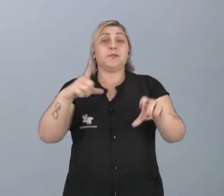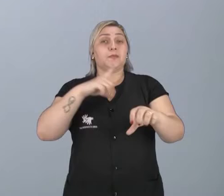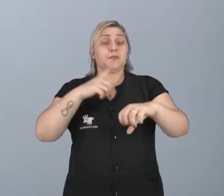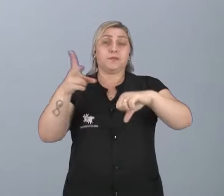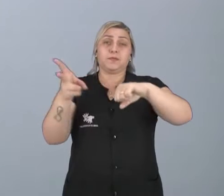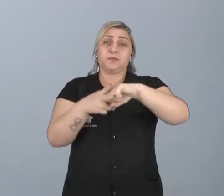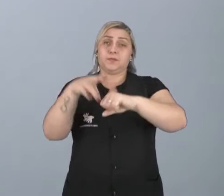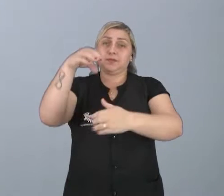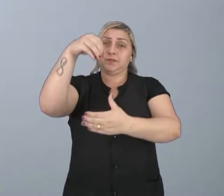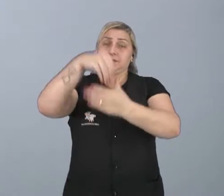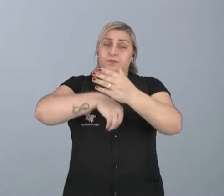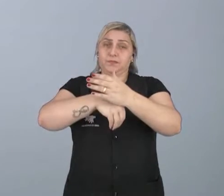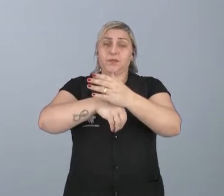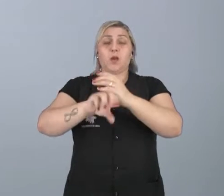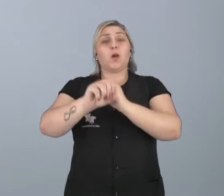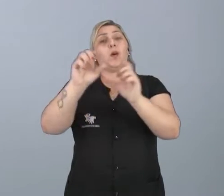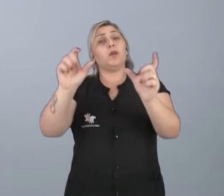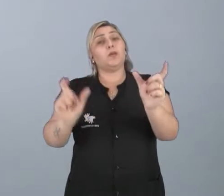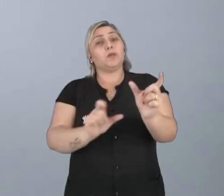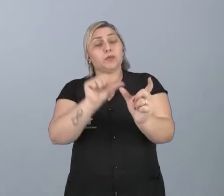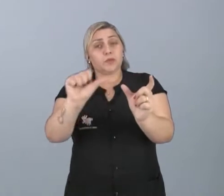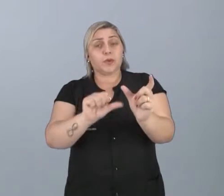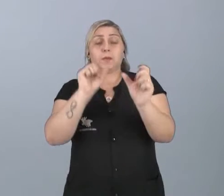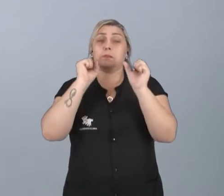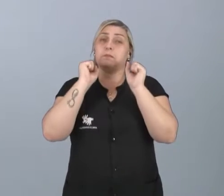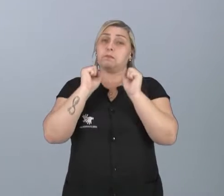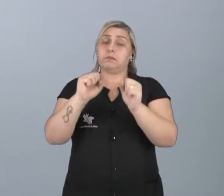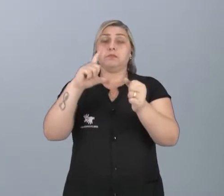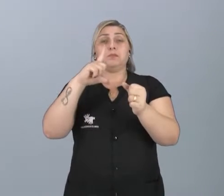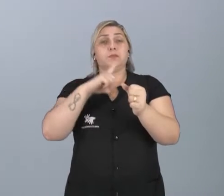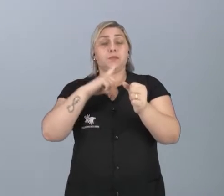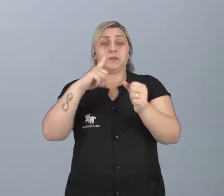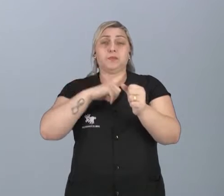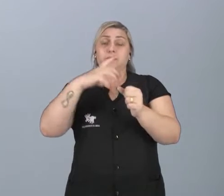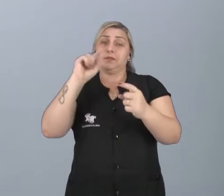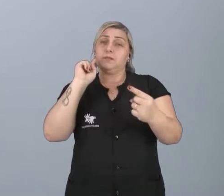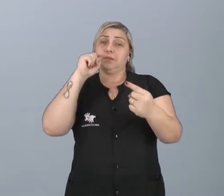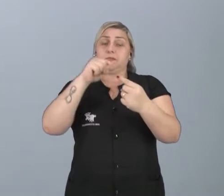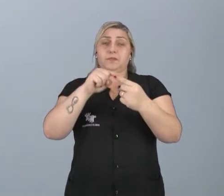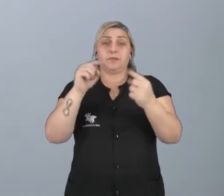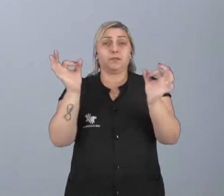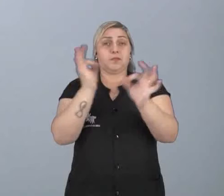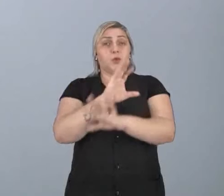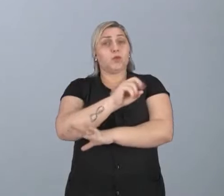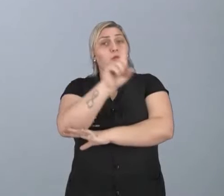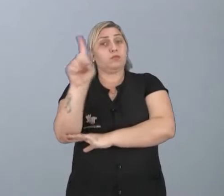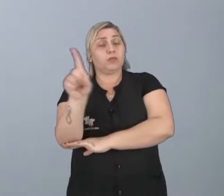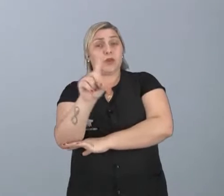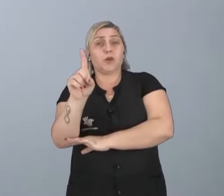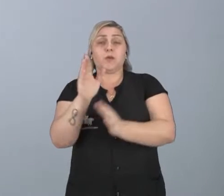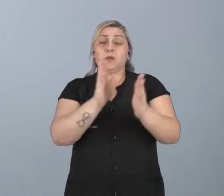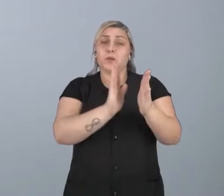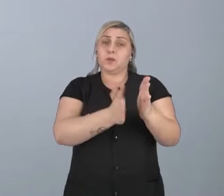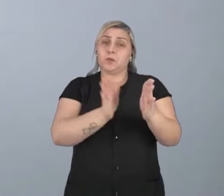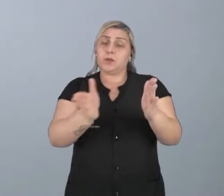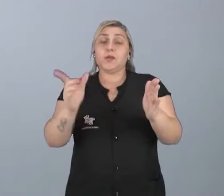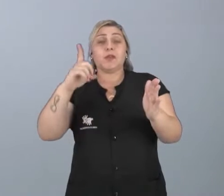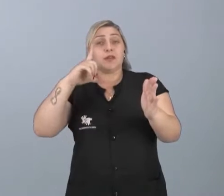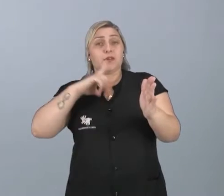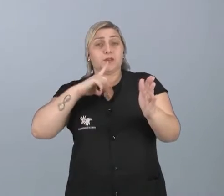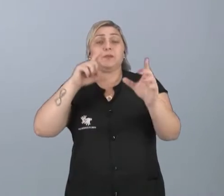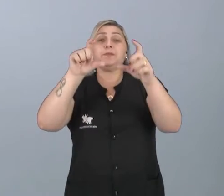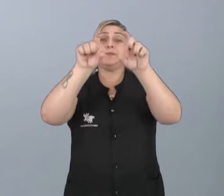verbo ali dentro, ou uma locução, e ela pode ou não ter sentido completo. E o período não, ele vai conter